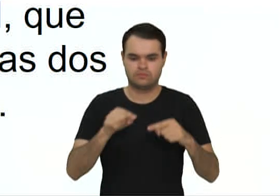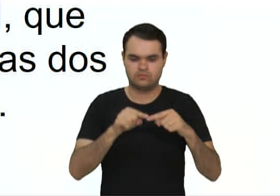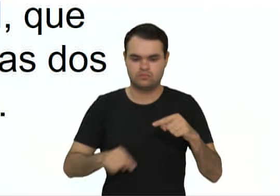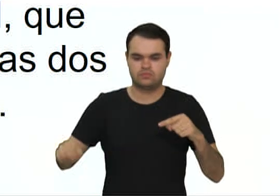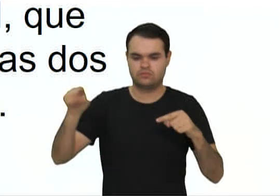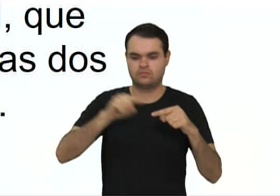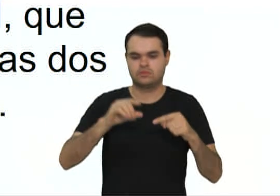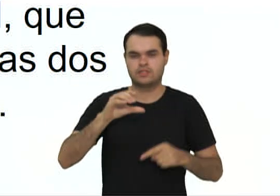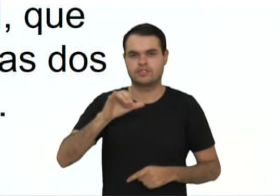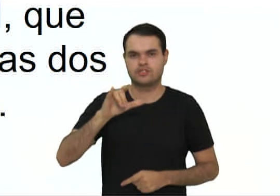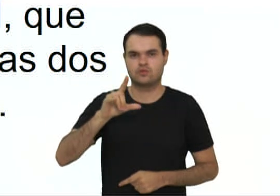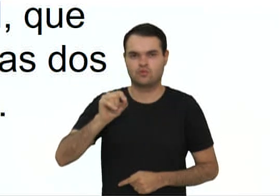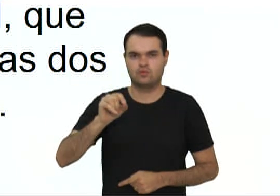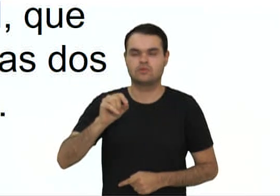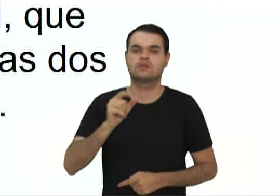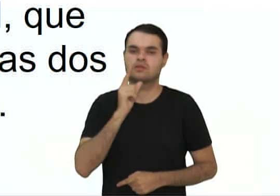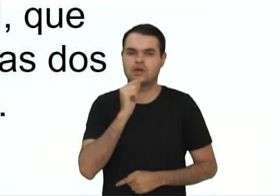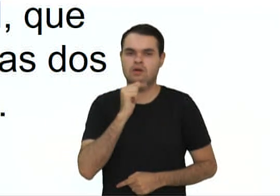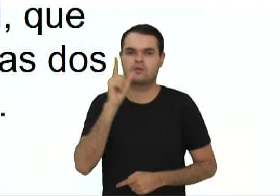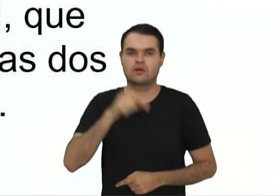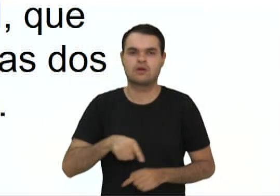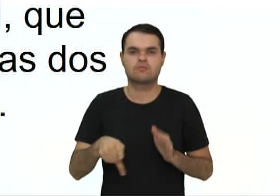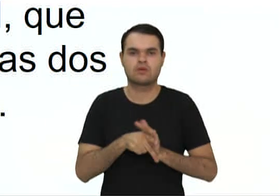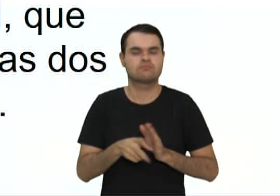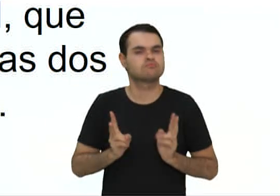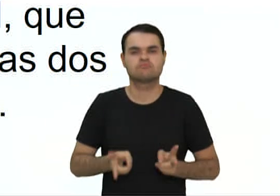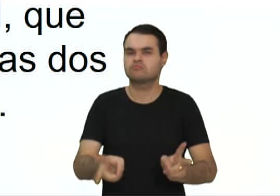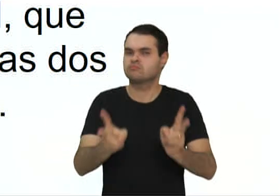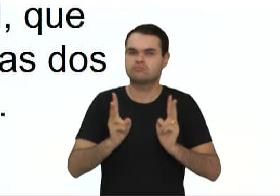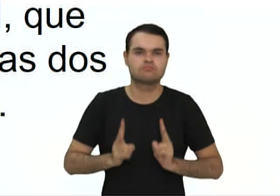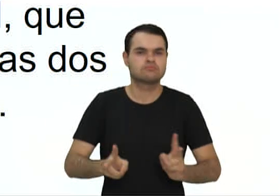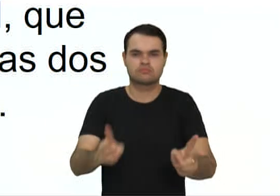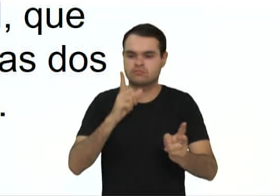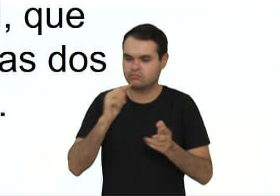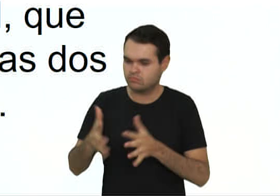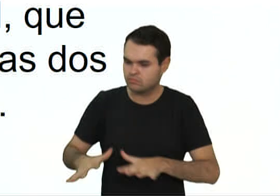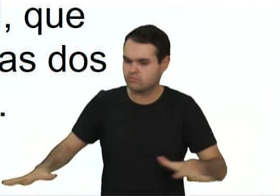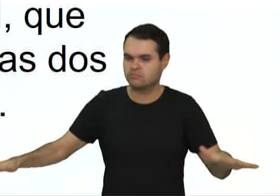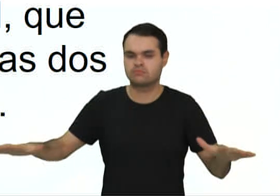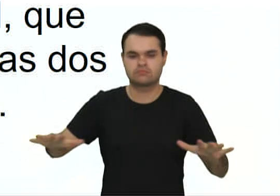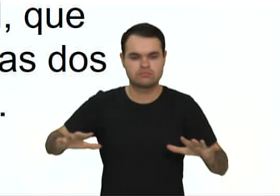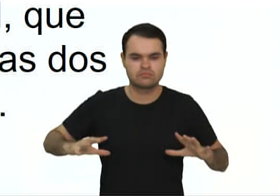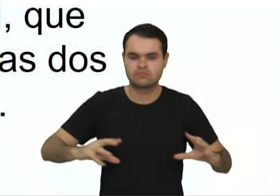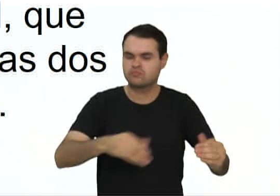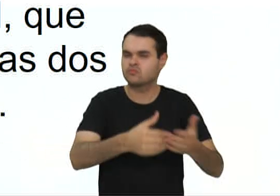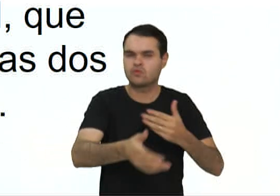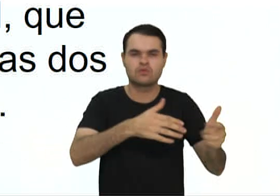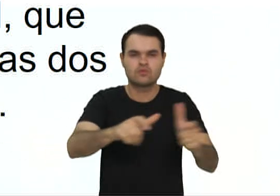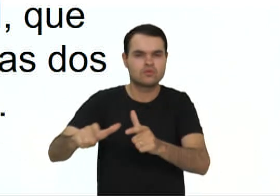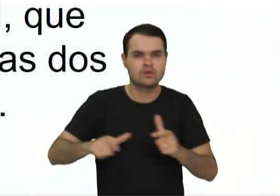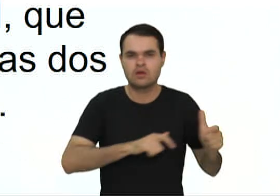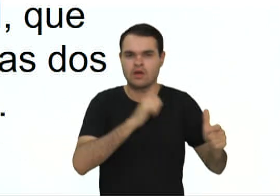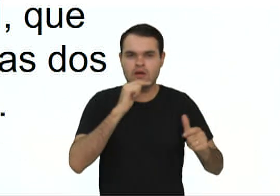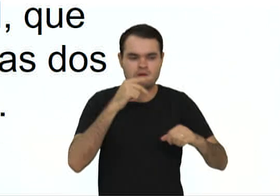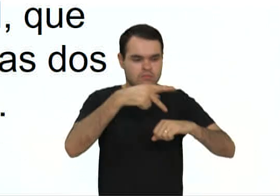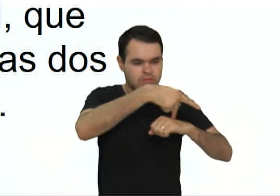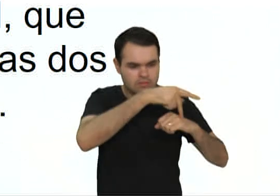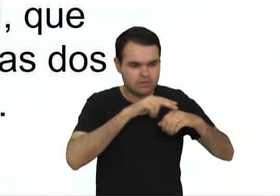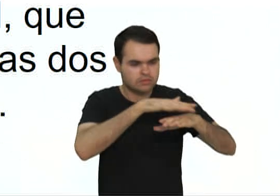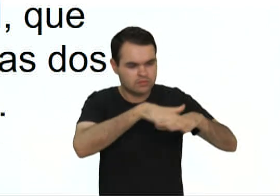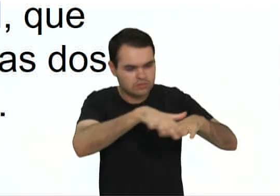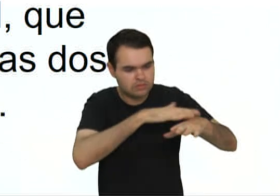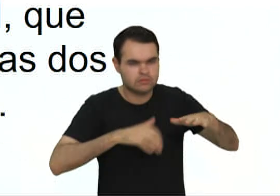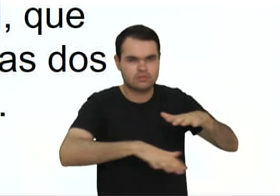hidrológico ou ciclo da água é o movimento contínuo da água presente nos oceanos, continentes, superfície, solo, rocha e na